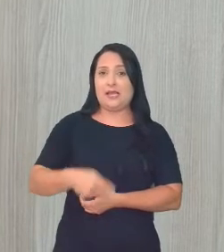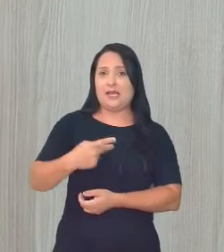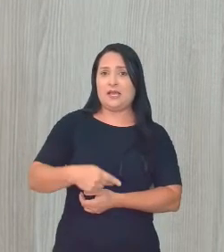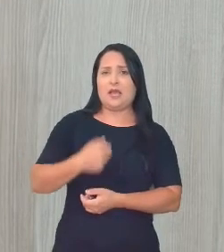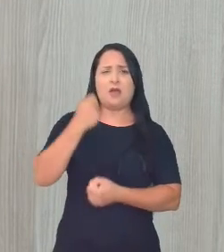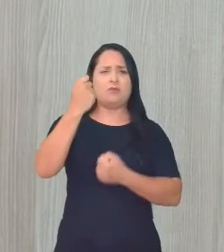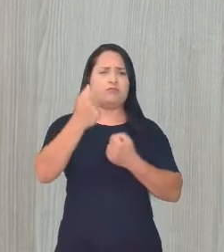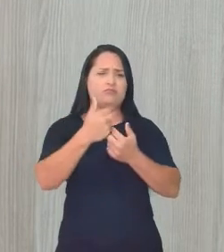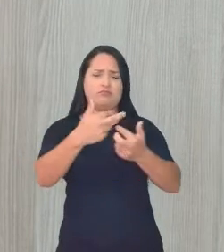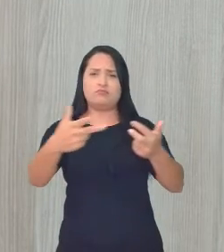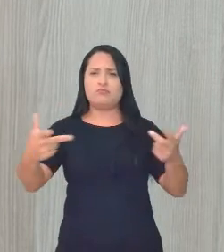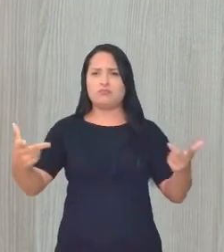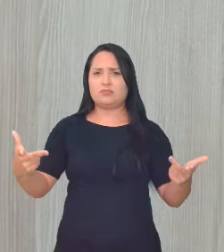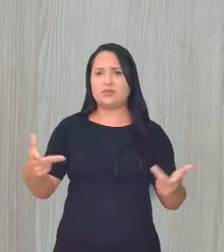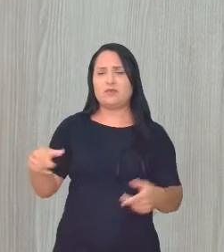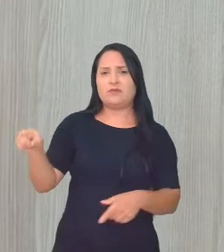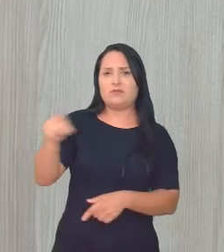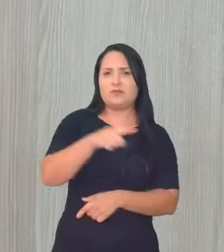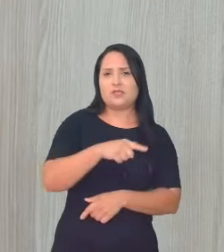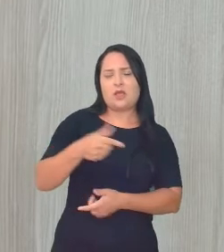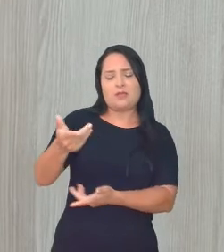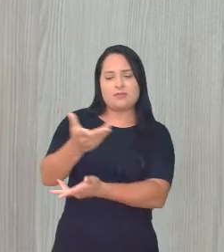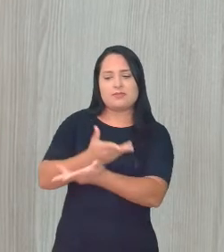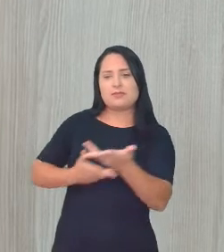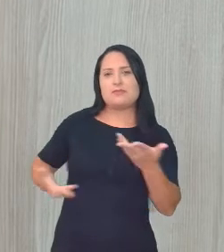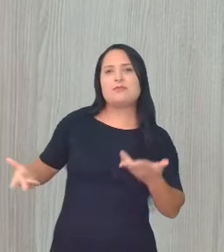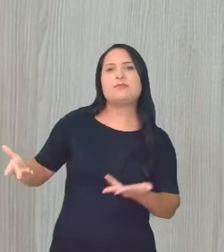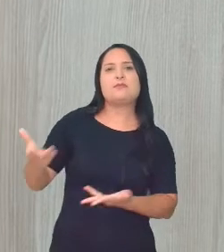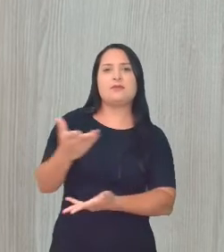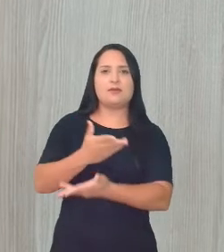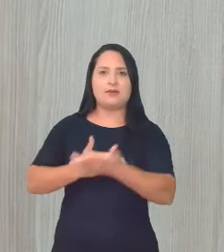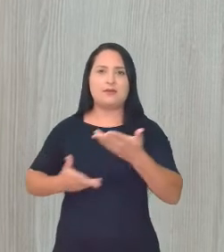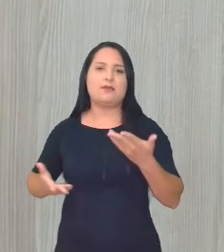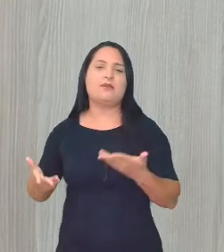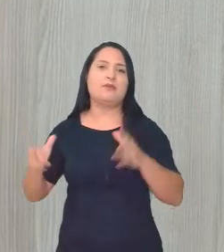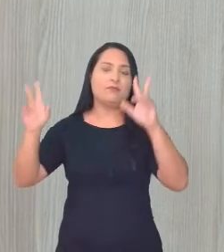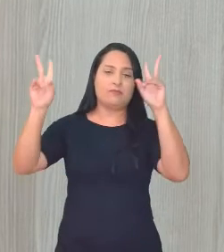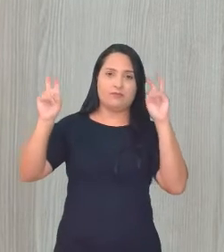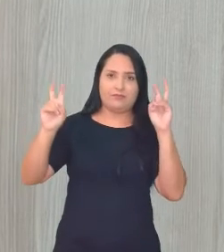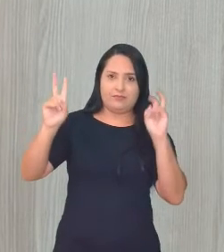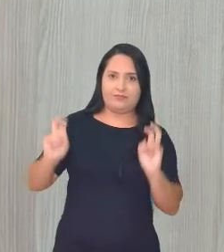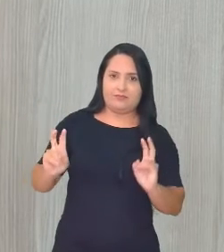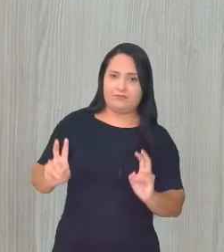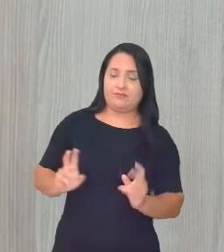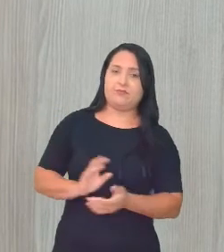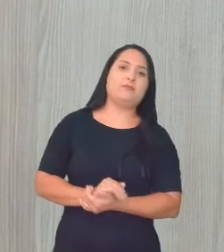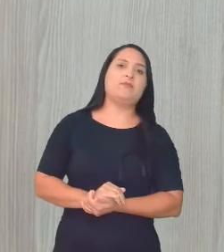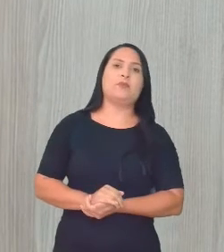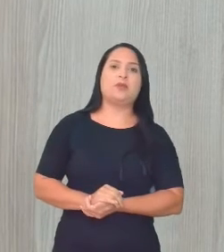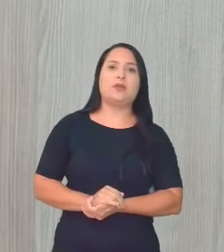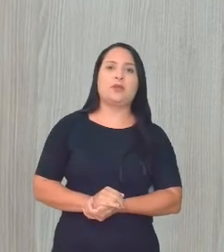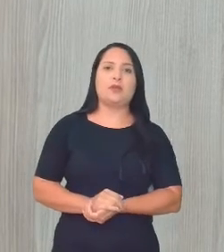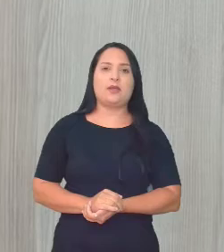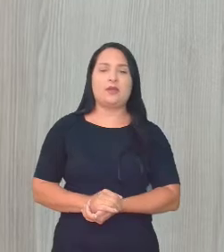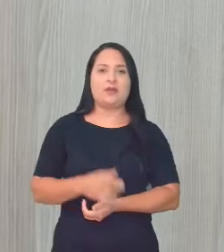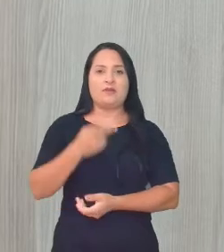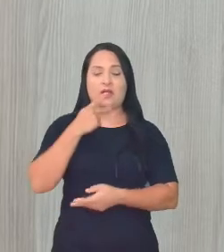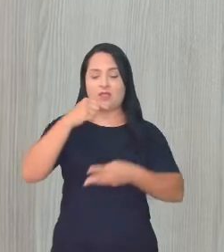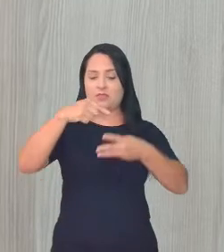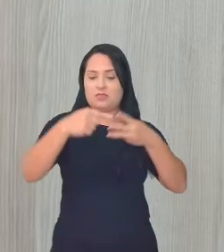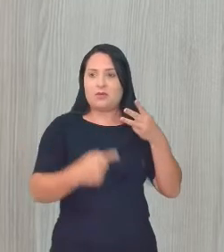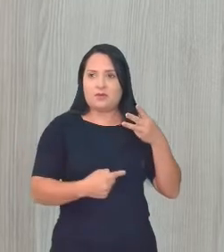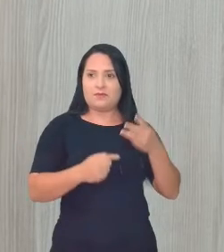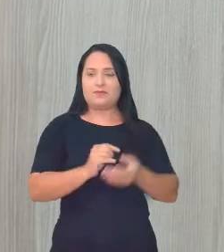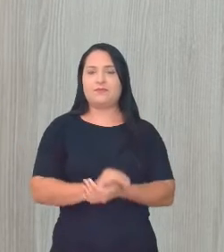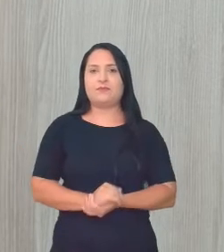algumas formas de você interagir com o nosso conteúdo. Então vamos lá. Professora, eu vou falar aqui das 3 formas, viu?